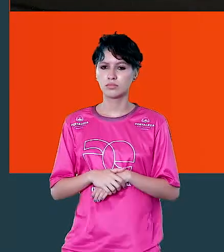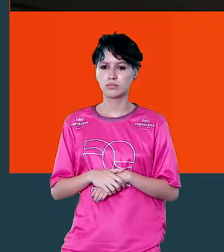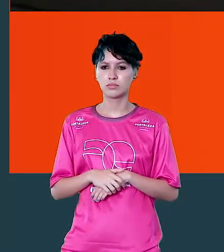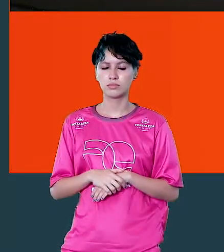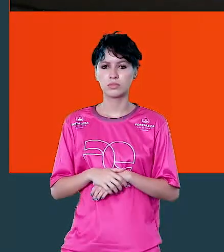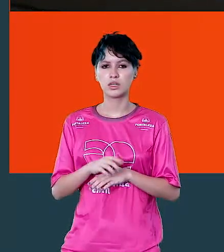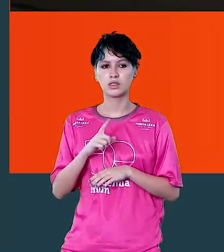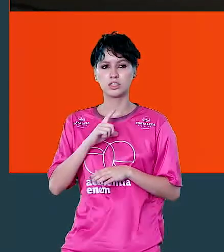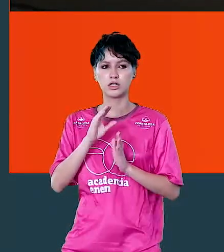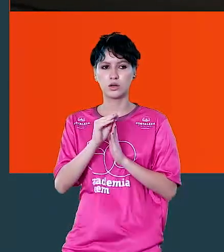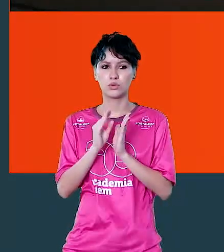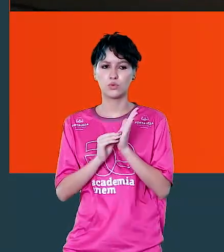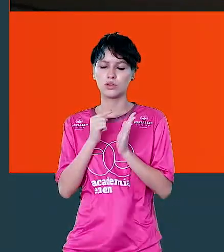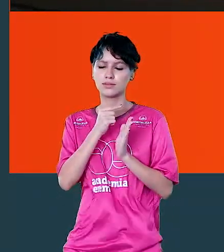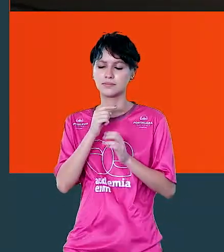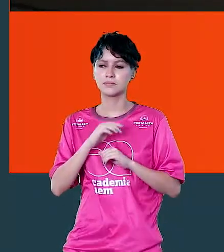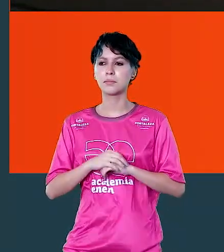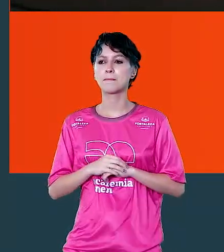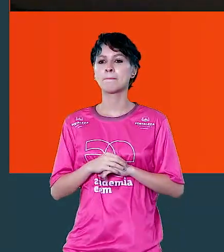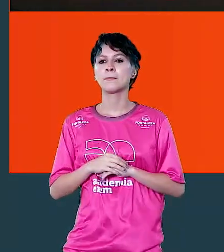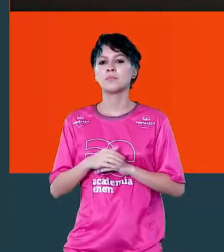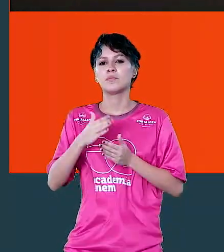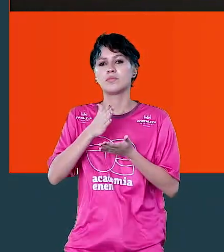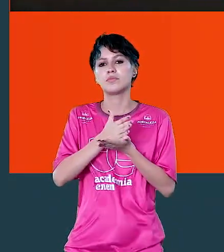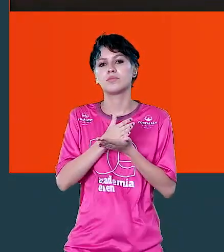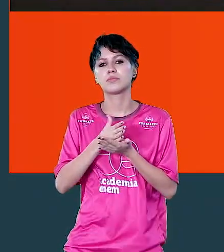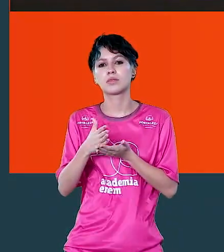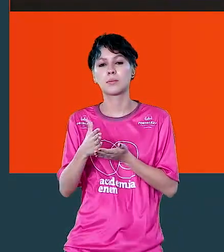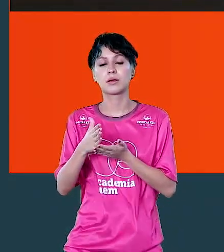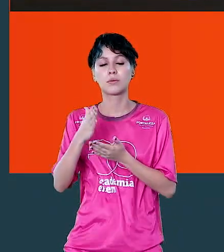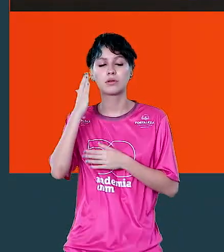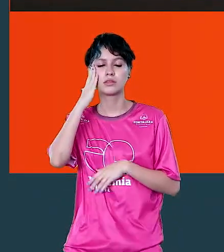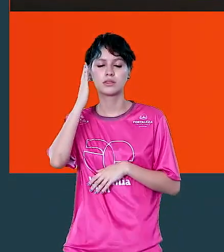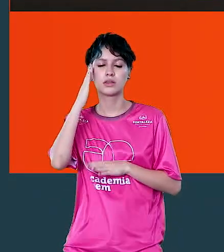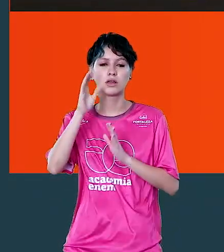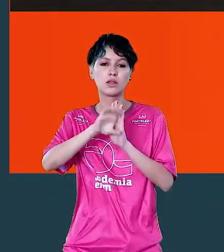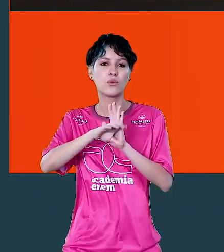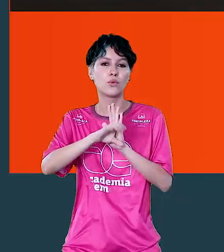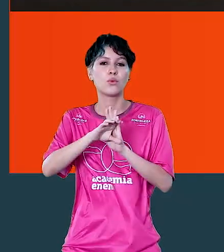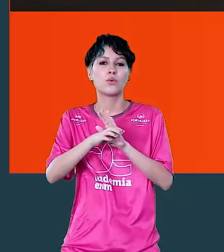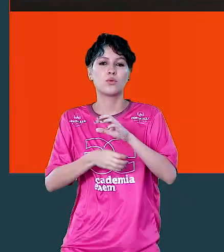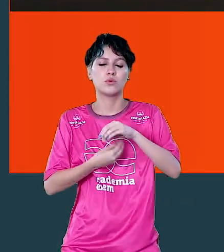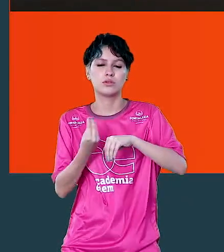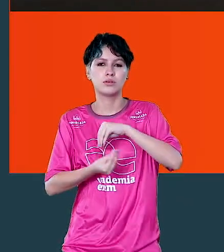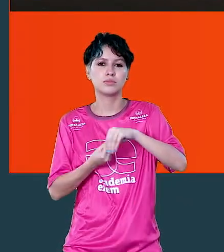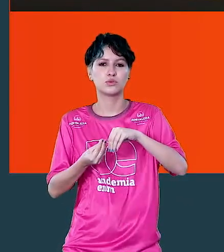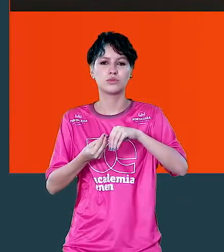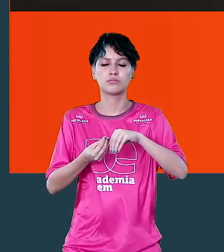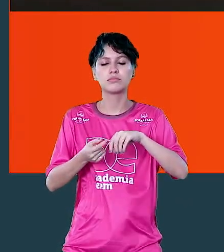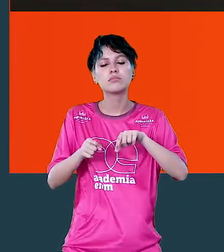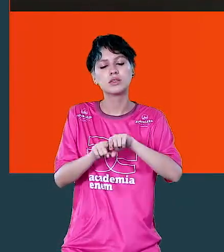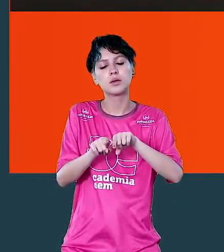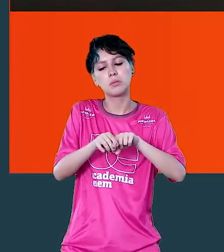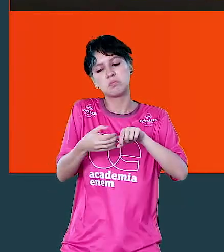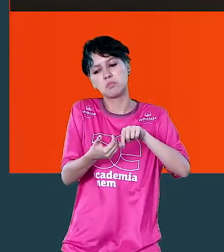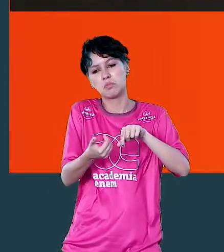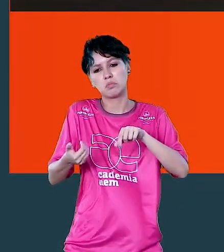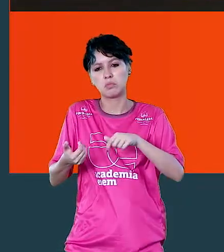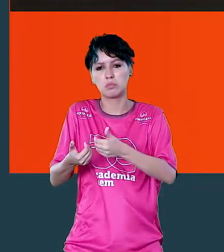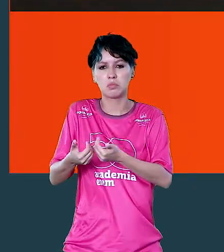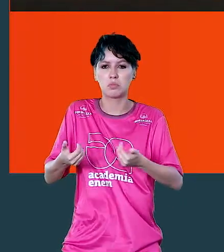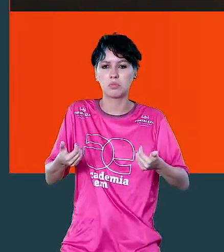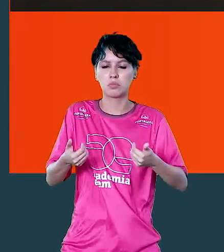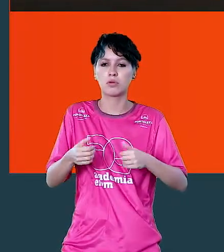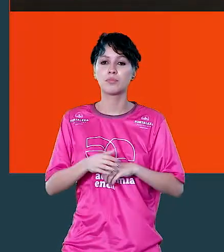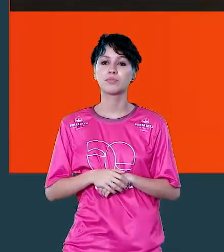Para a gente começar a entender quais são esses conceitos de misturas e separação de misturas, a gente precisa entender o